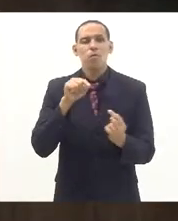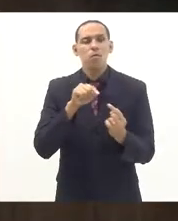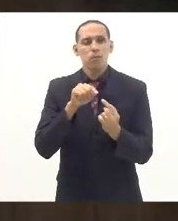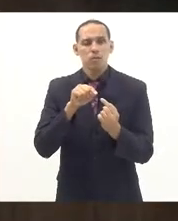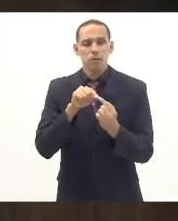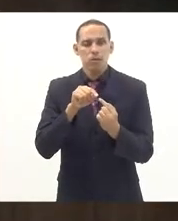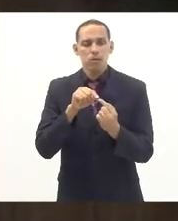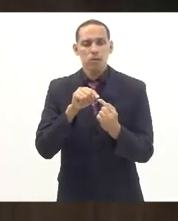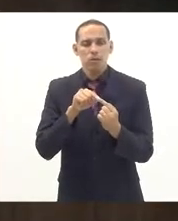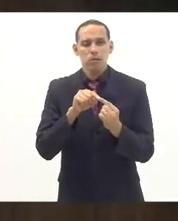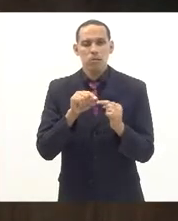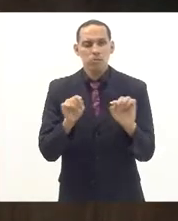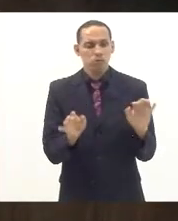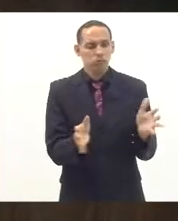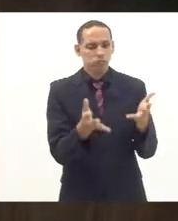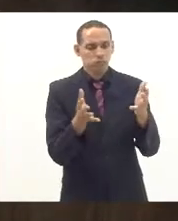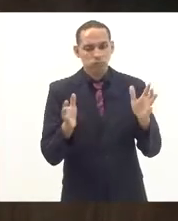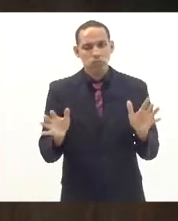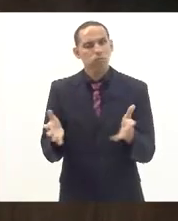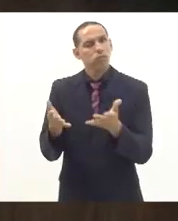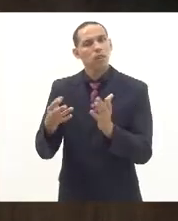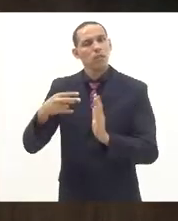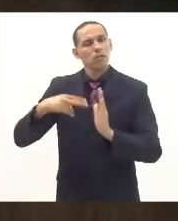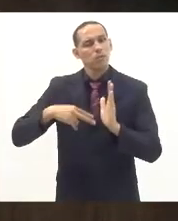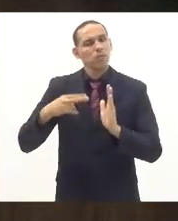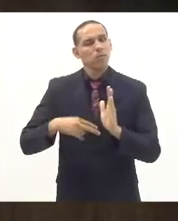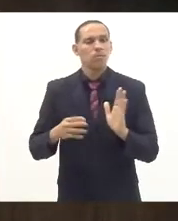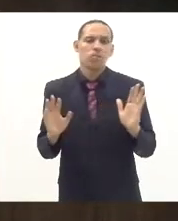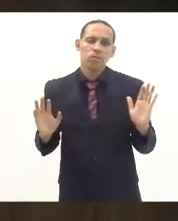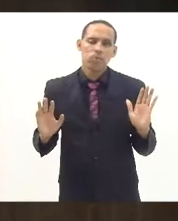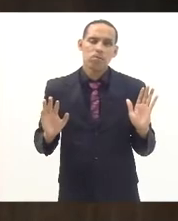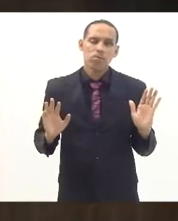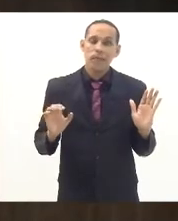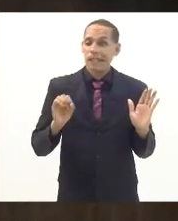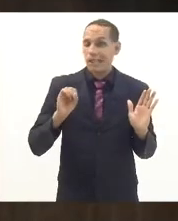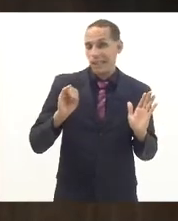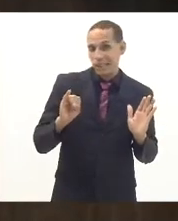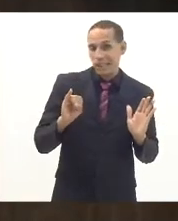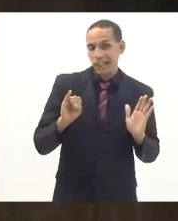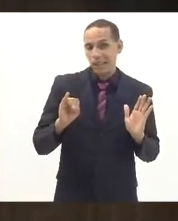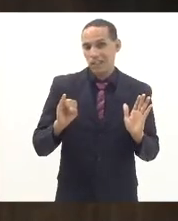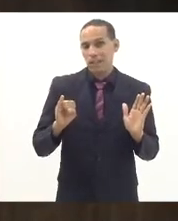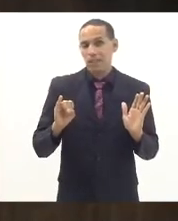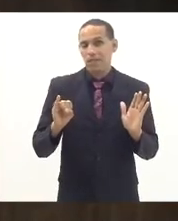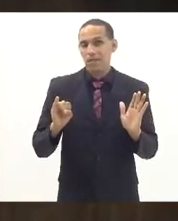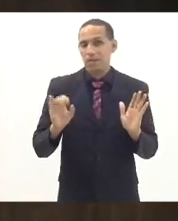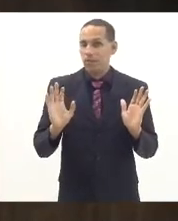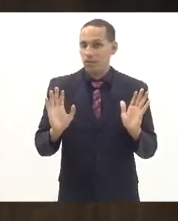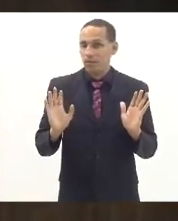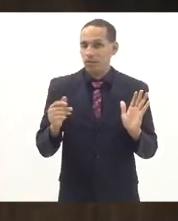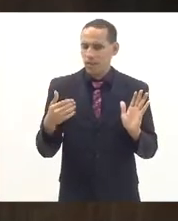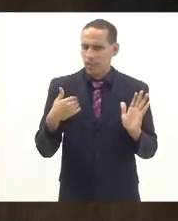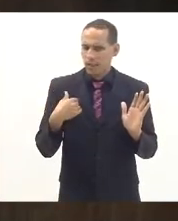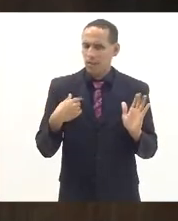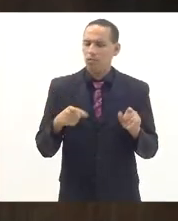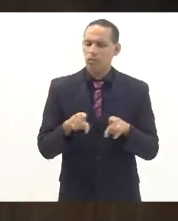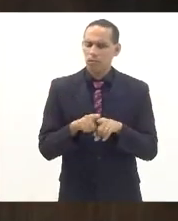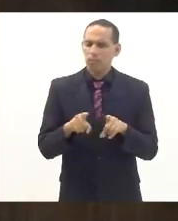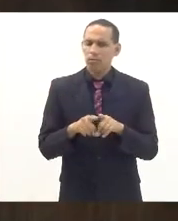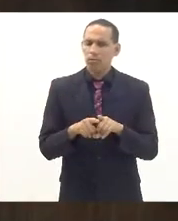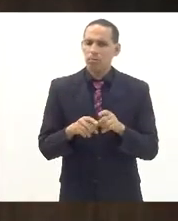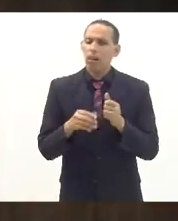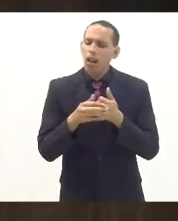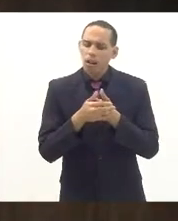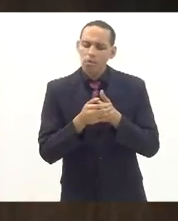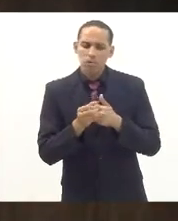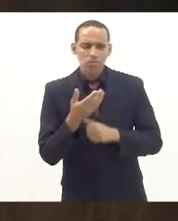é divulgar a leitura Então acho que se ouve eu tenho também muito apreço pelo